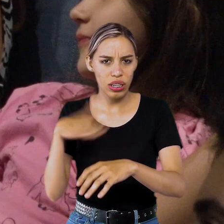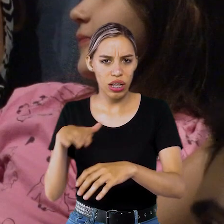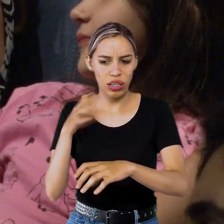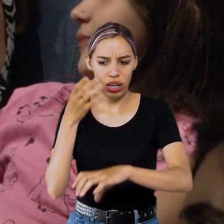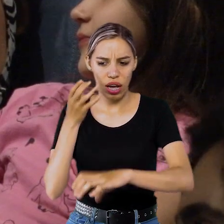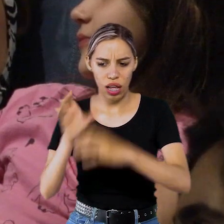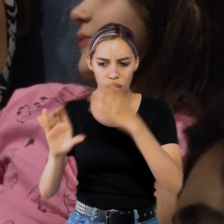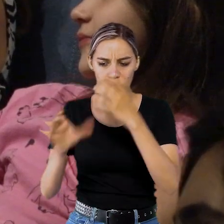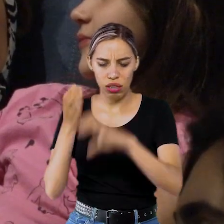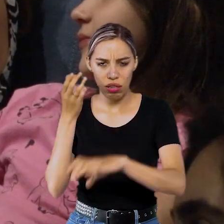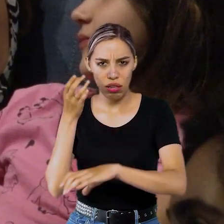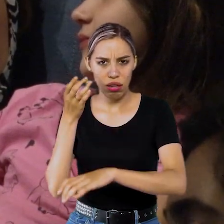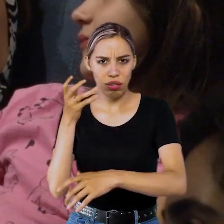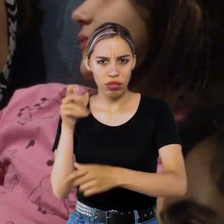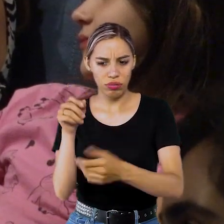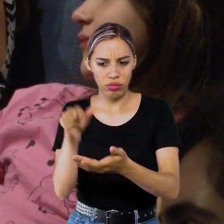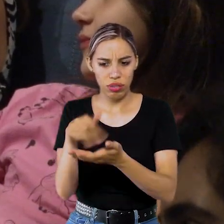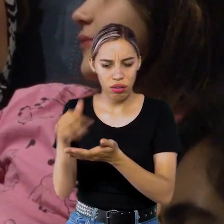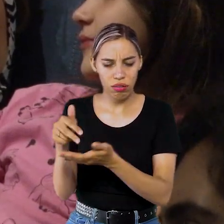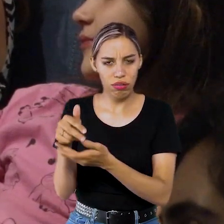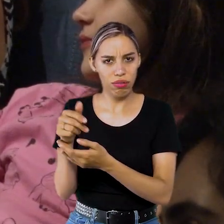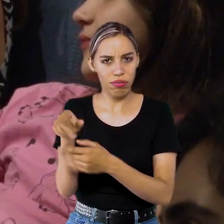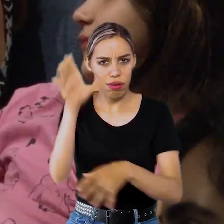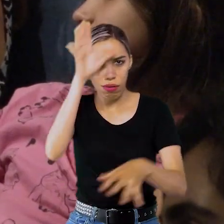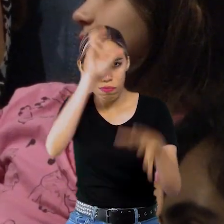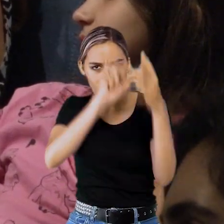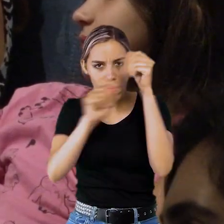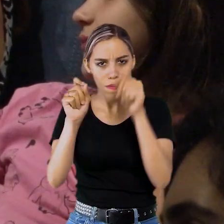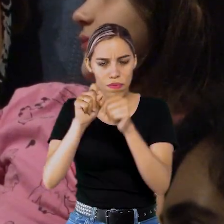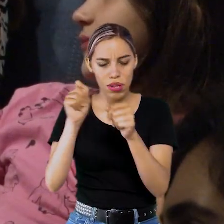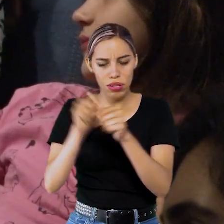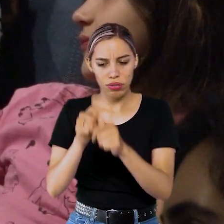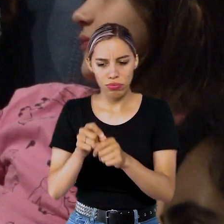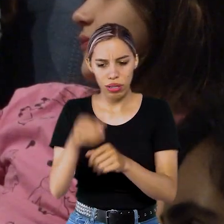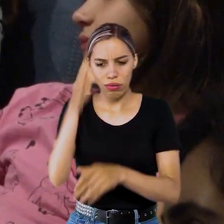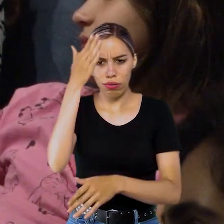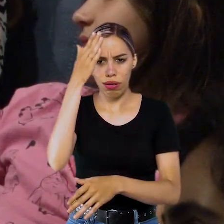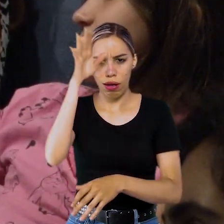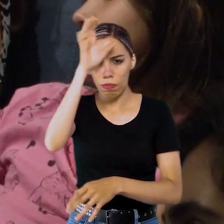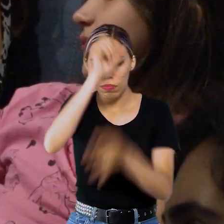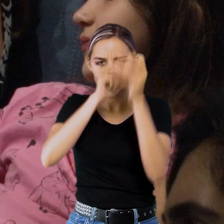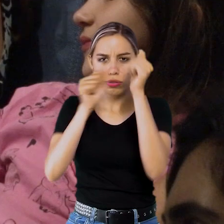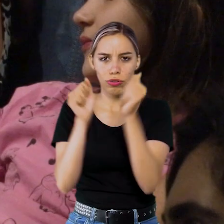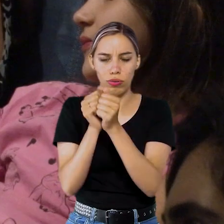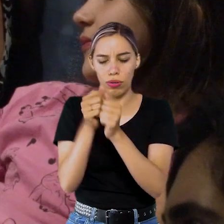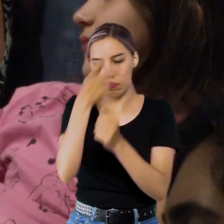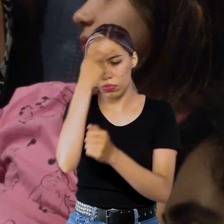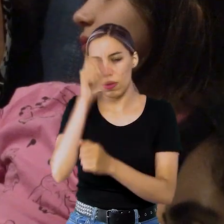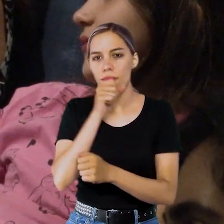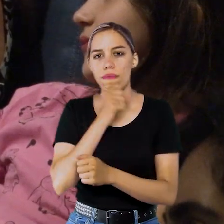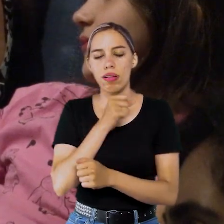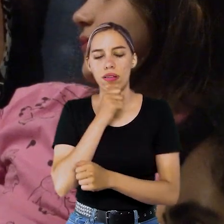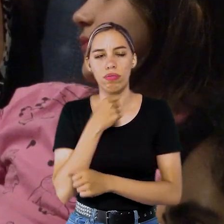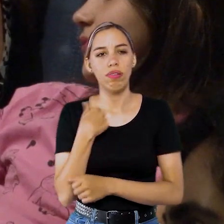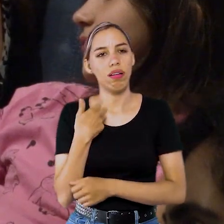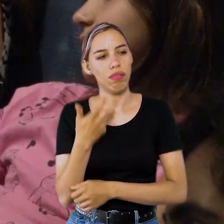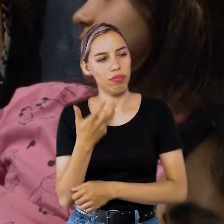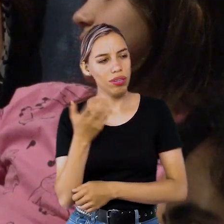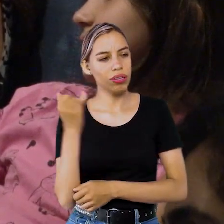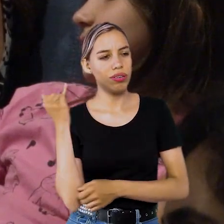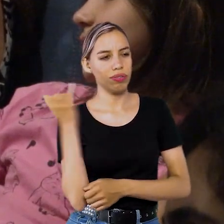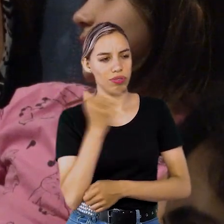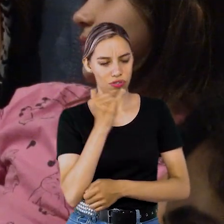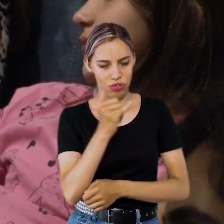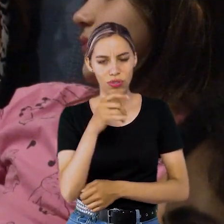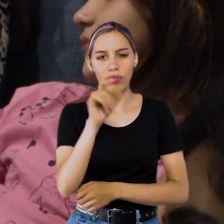aprendem fazendo, né? A sabedoria dos anciãos. Então, assim, queria dizer, né, partilhar um